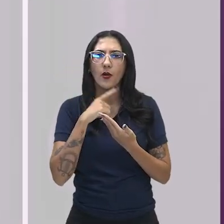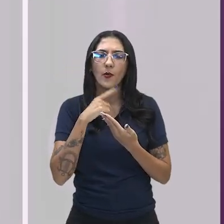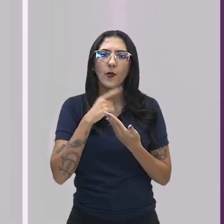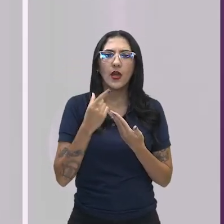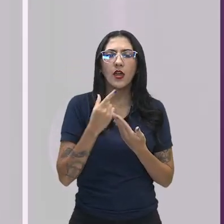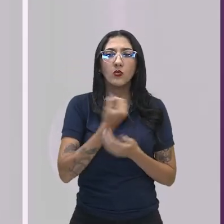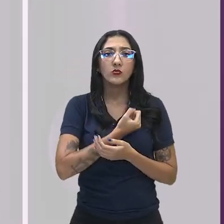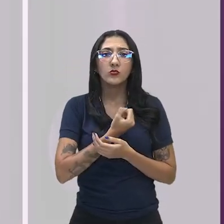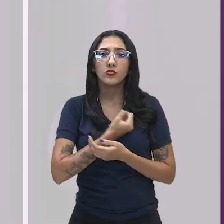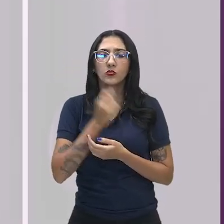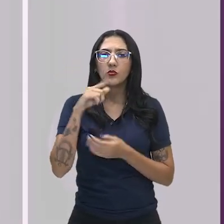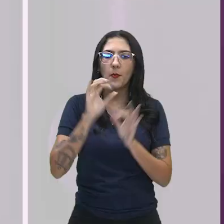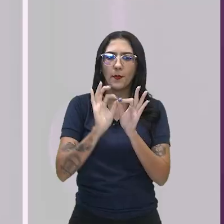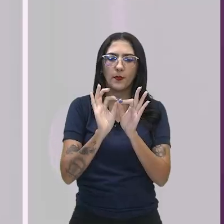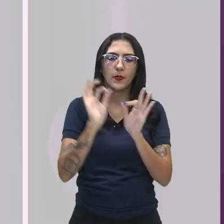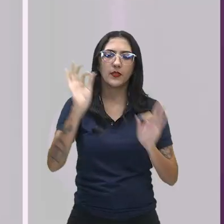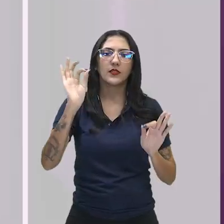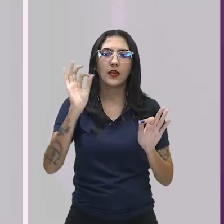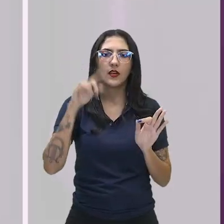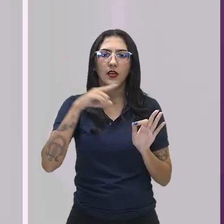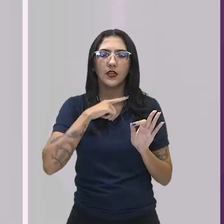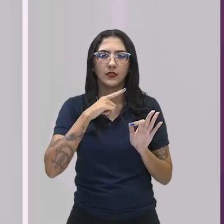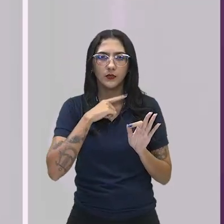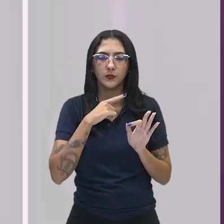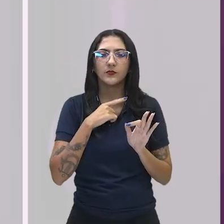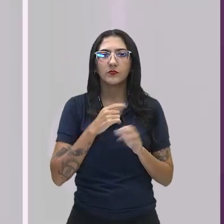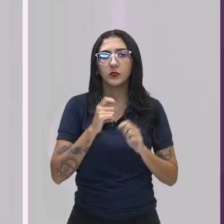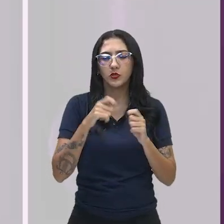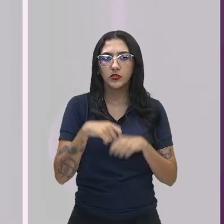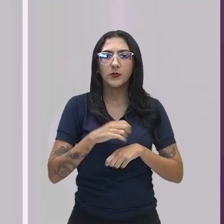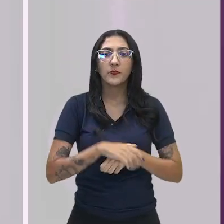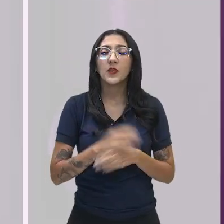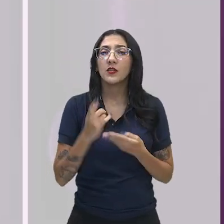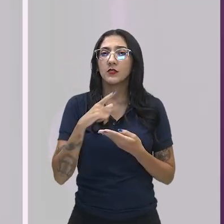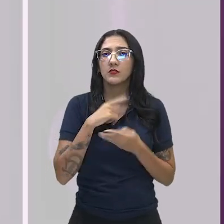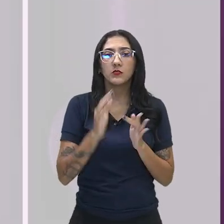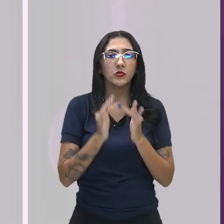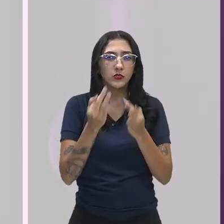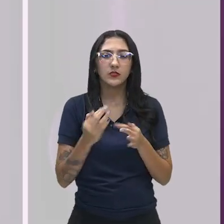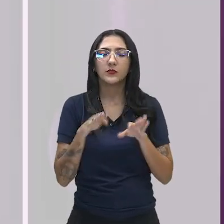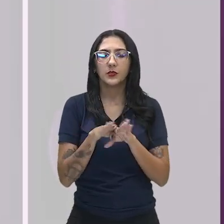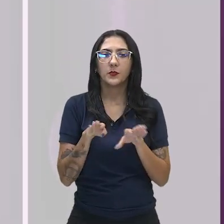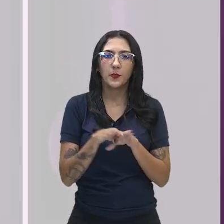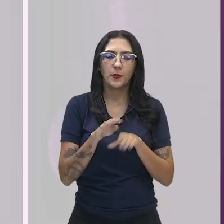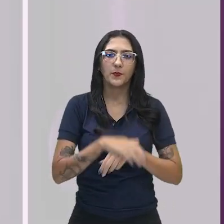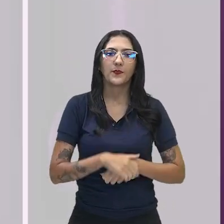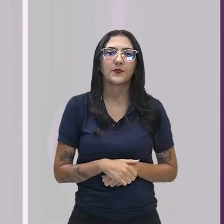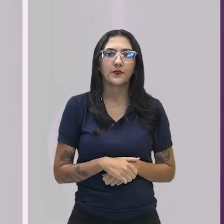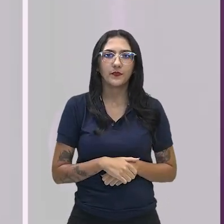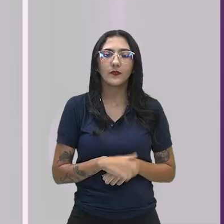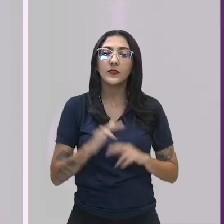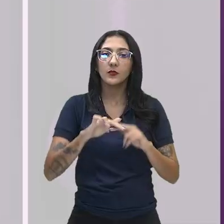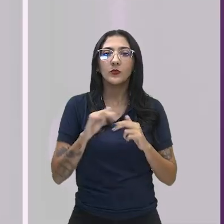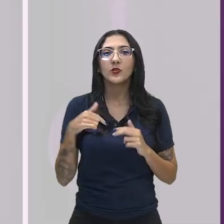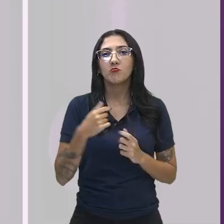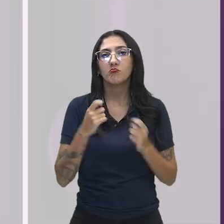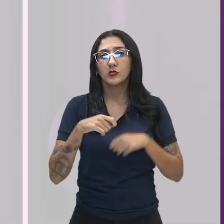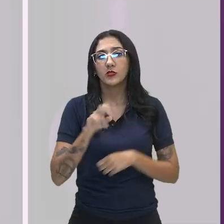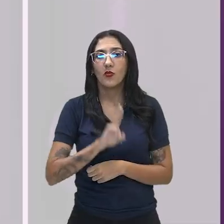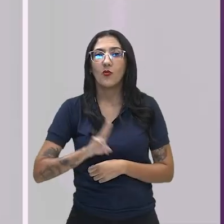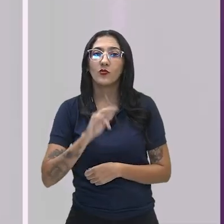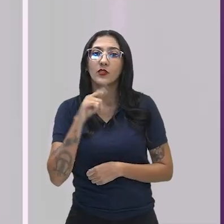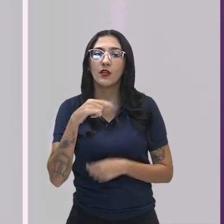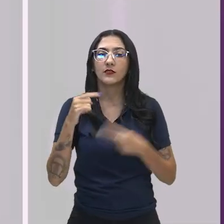né, da parte quebrada da árvore. Uma situação muito do nosso dia a dia. E para isso nós utilizamos então o Teorema de Pitágoras,